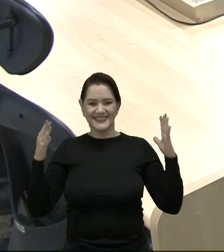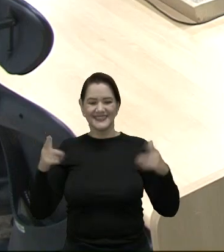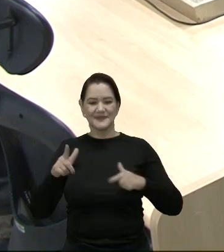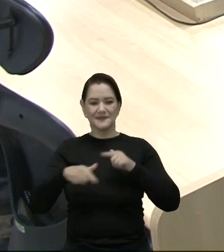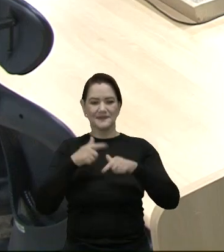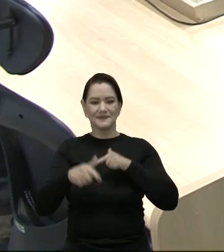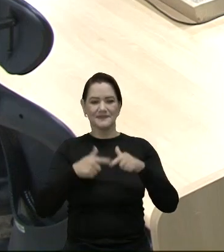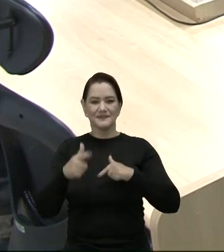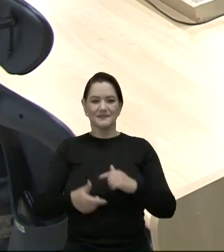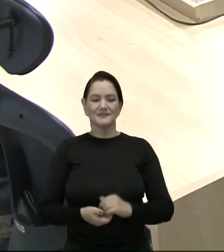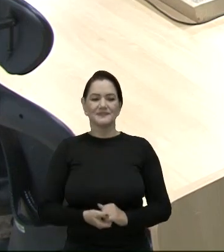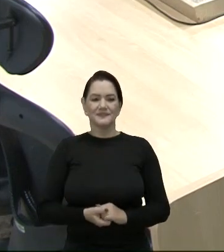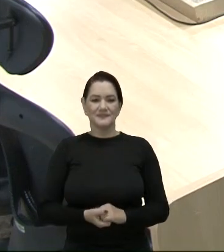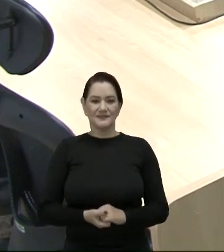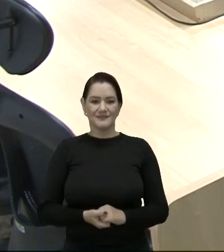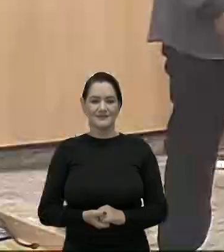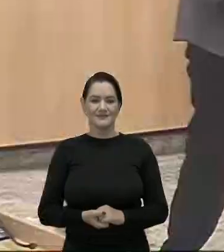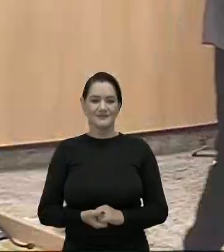trabalho.